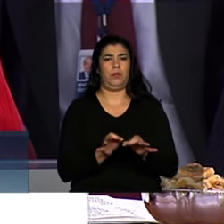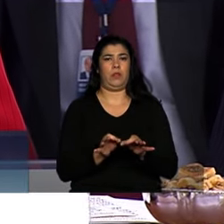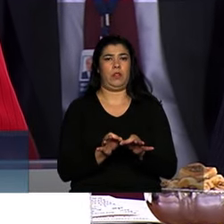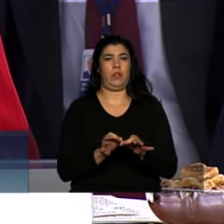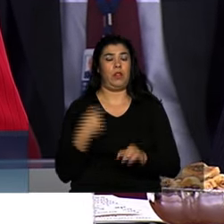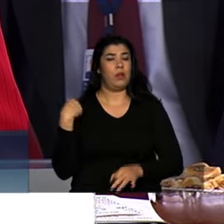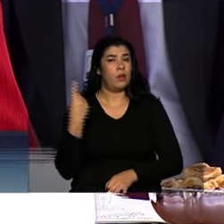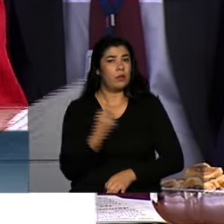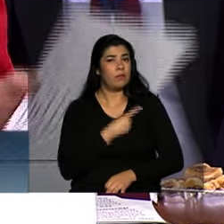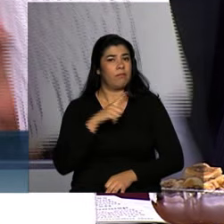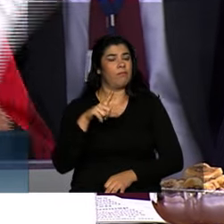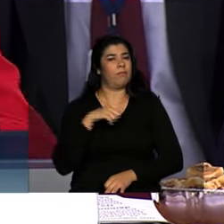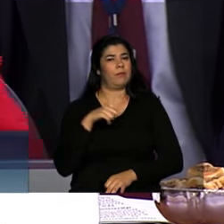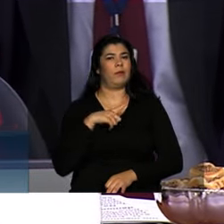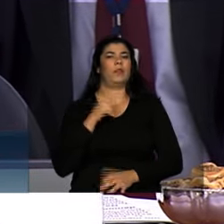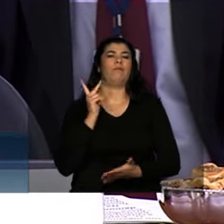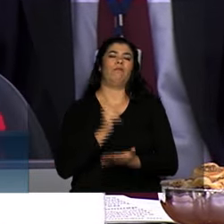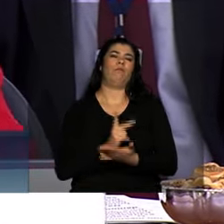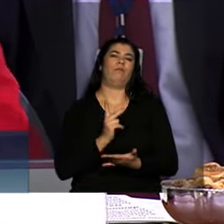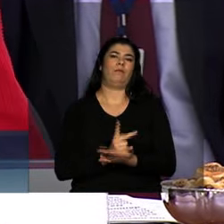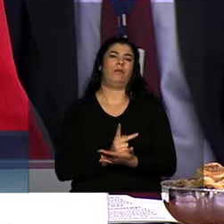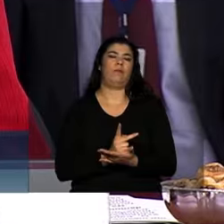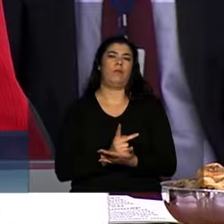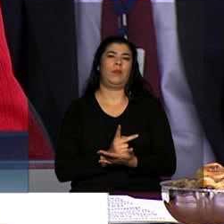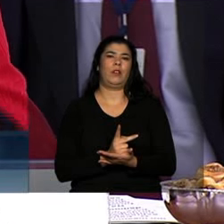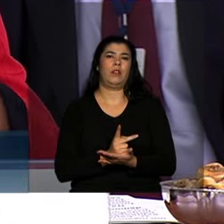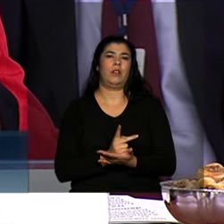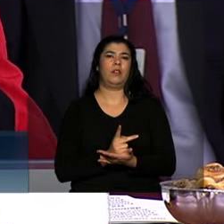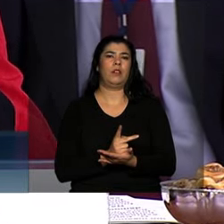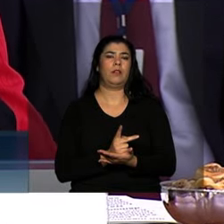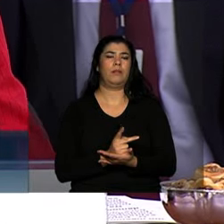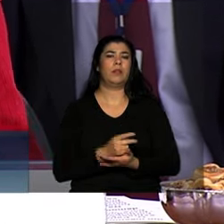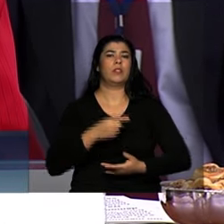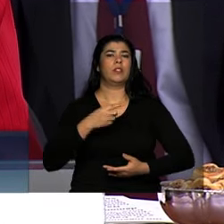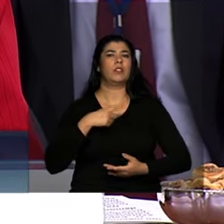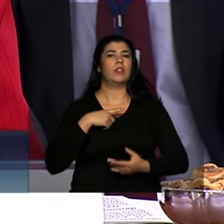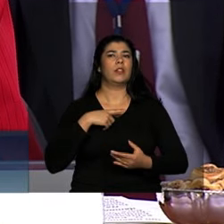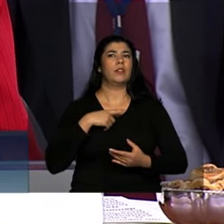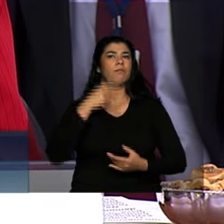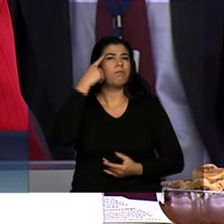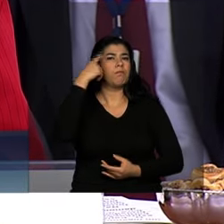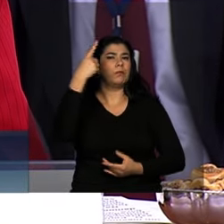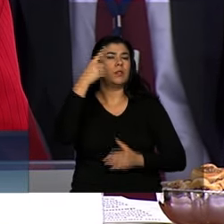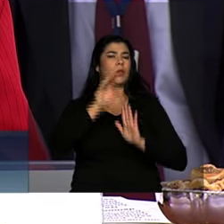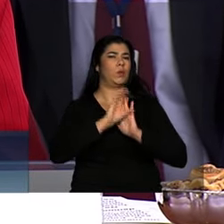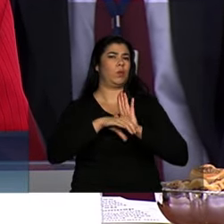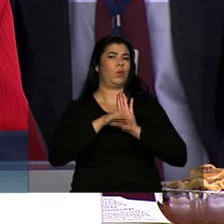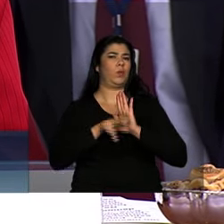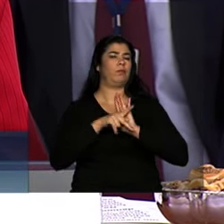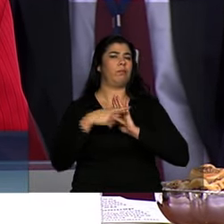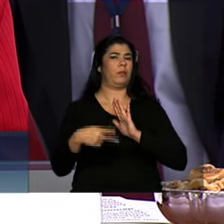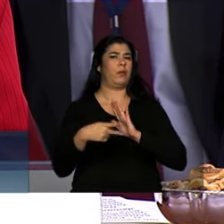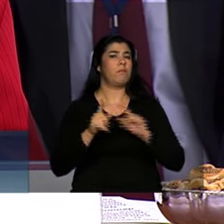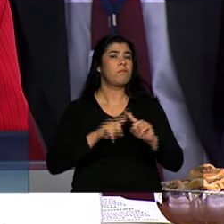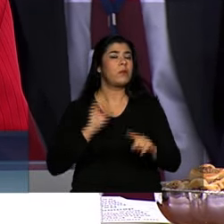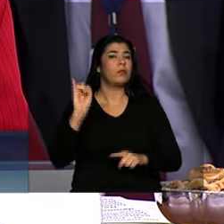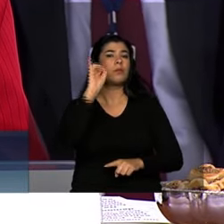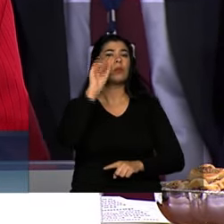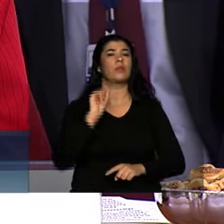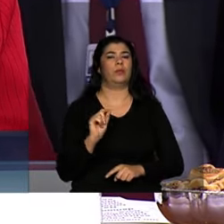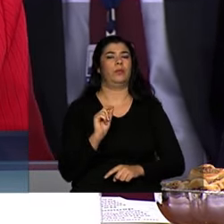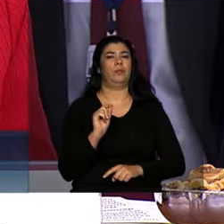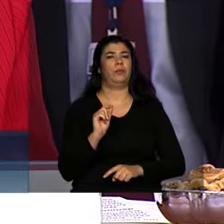Nós compartilhamos, de fato, uma mesma concepção, mas, sobretudo, nós